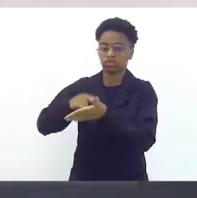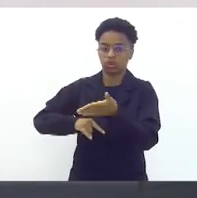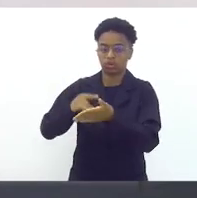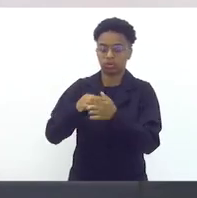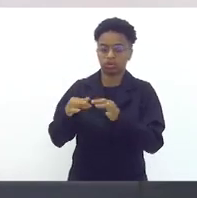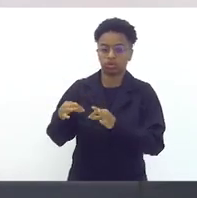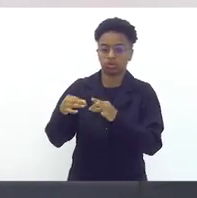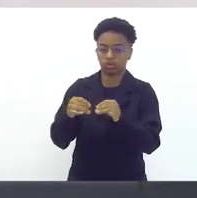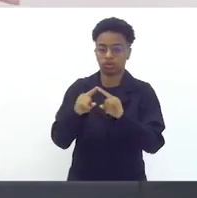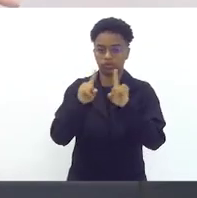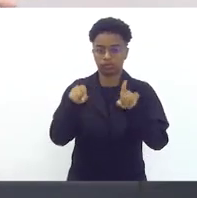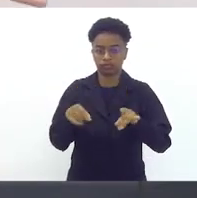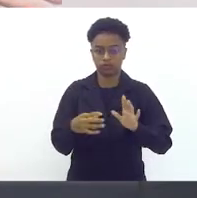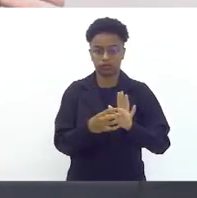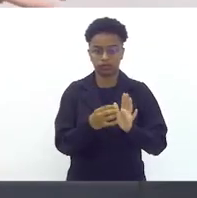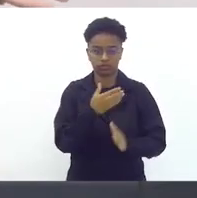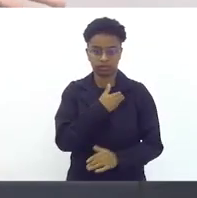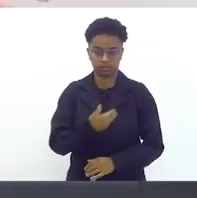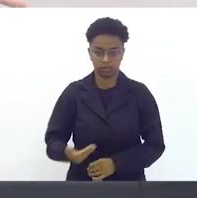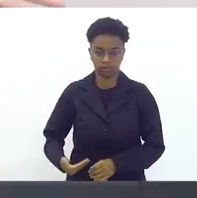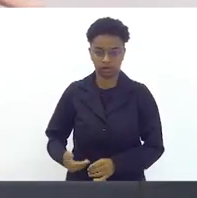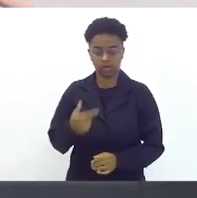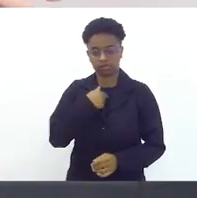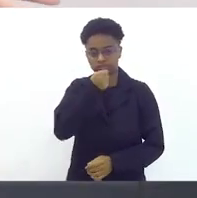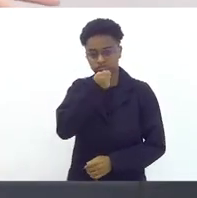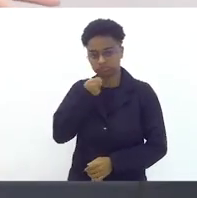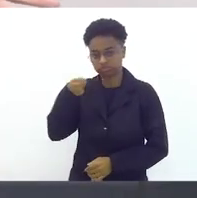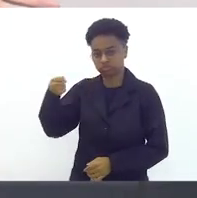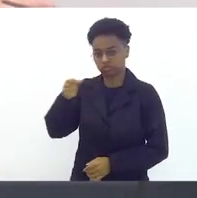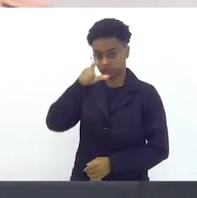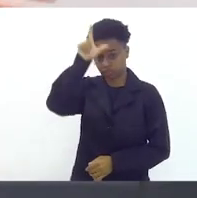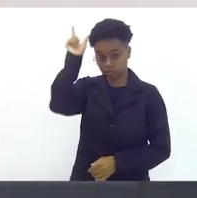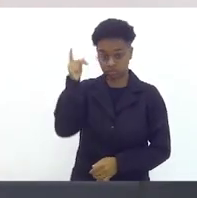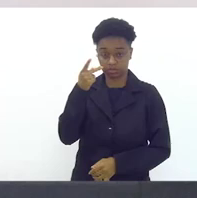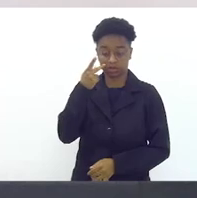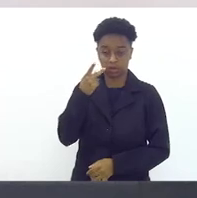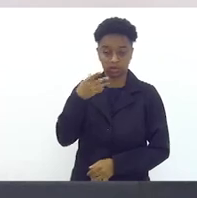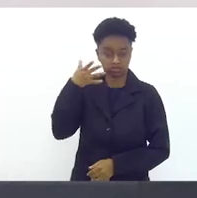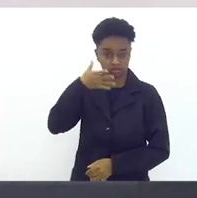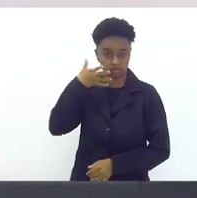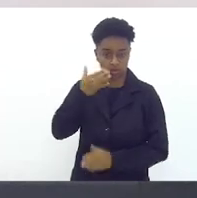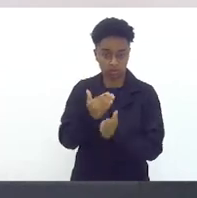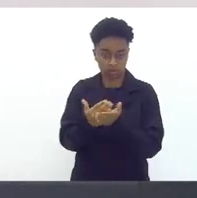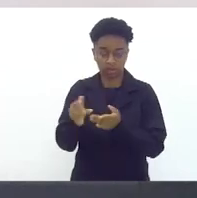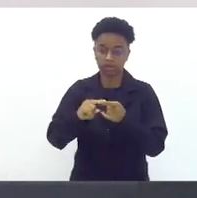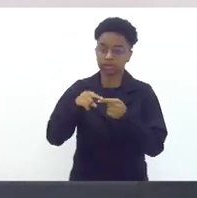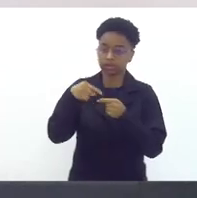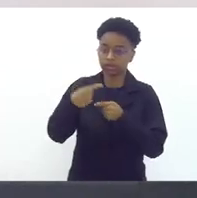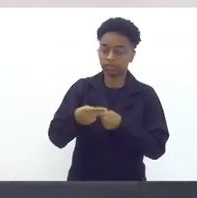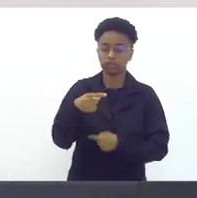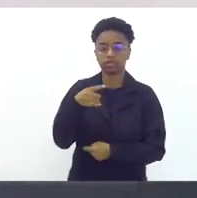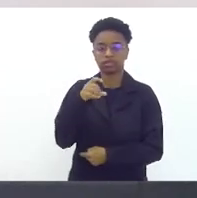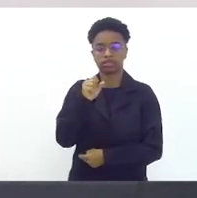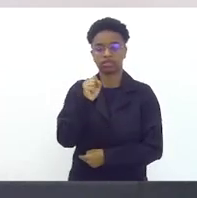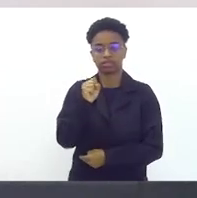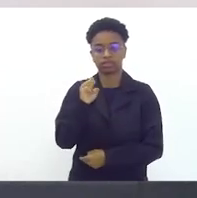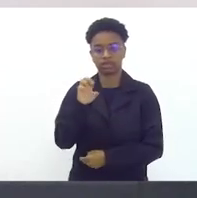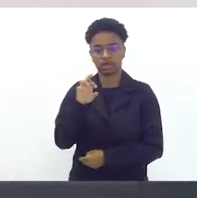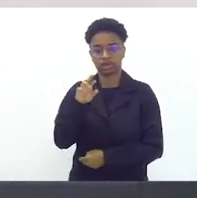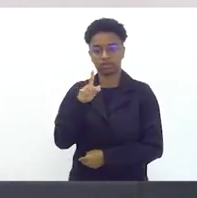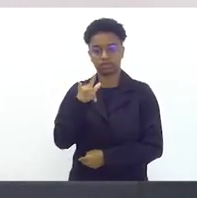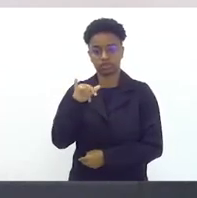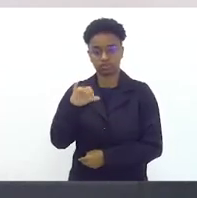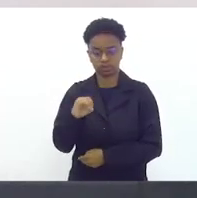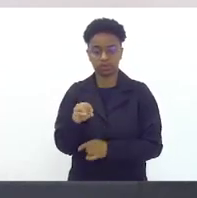servidores públicos. Então, vou passar para o deputado Luiz Paulo fazer sua consideração inicial, em seguida, doutor Sérgio, passar para